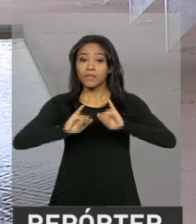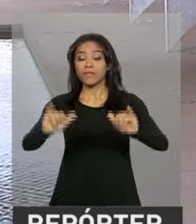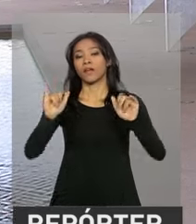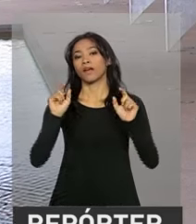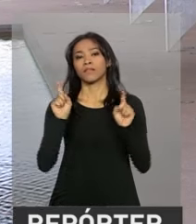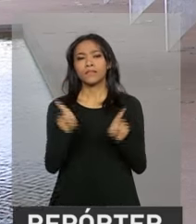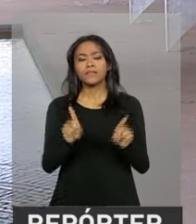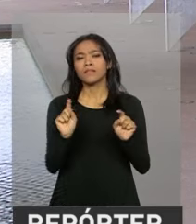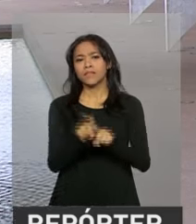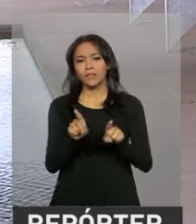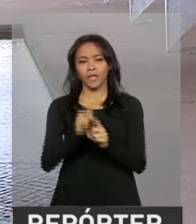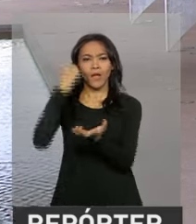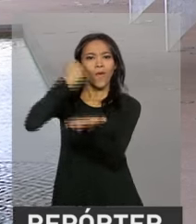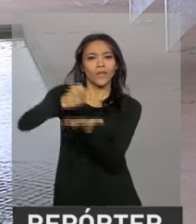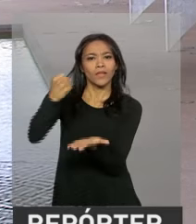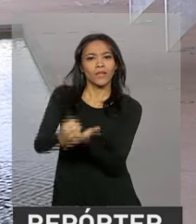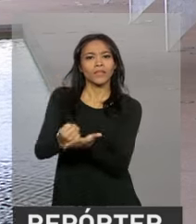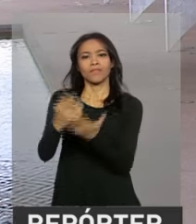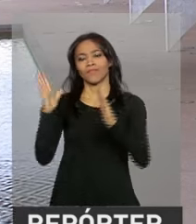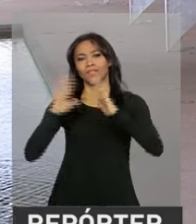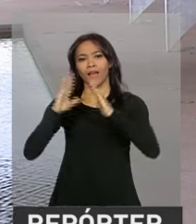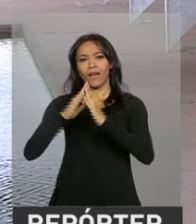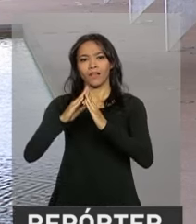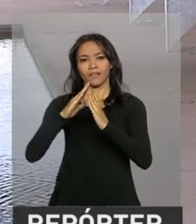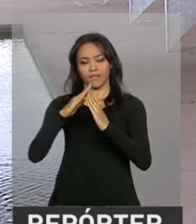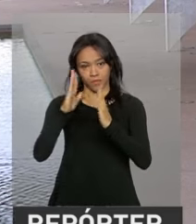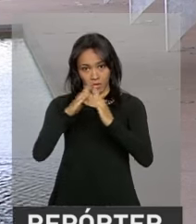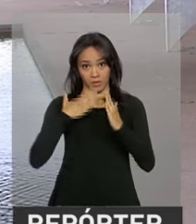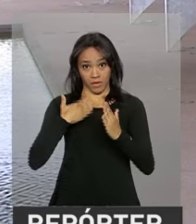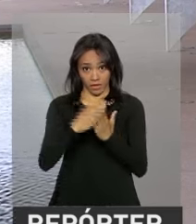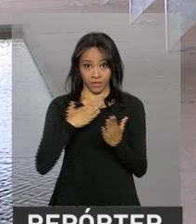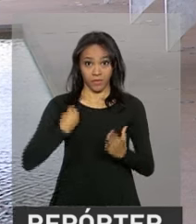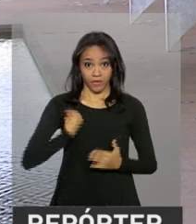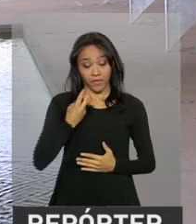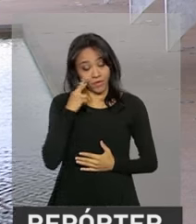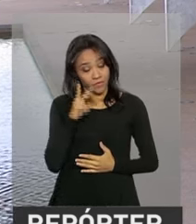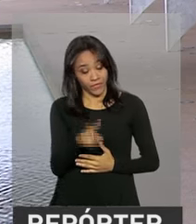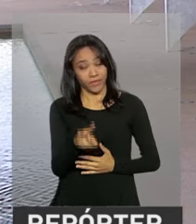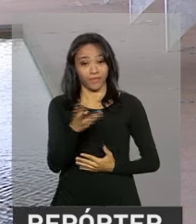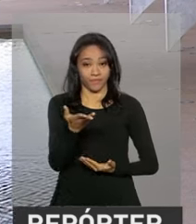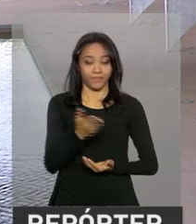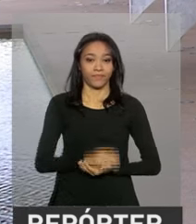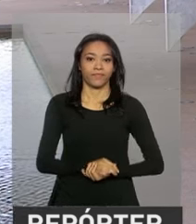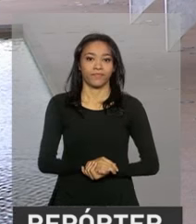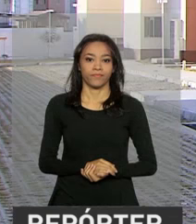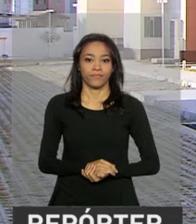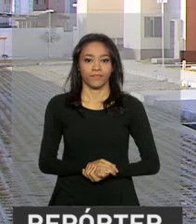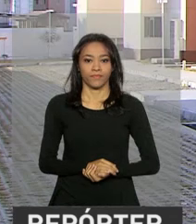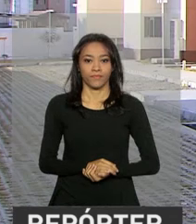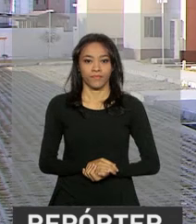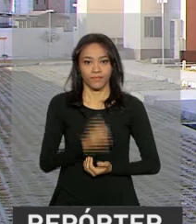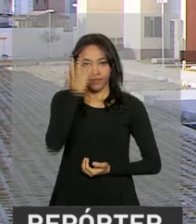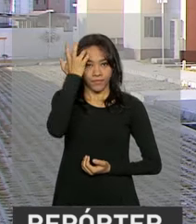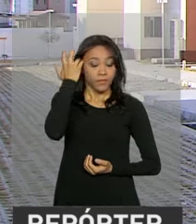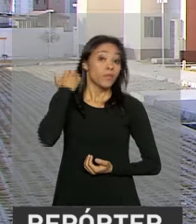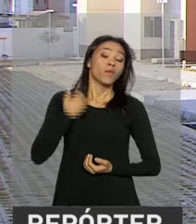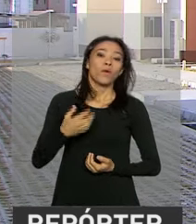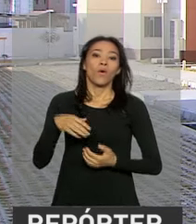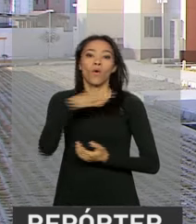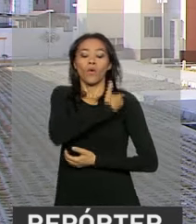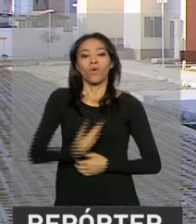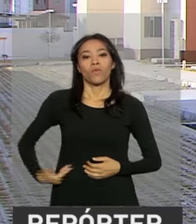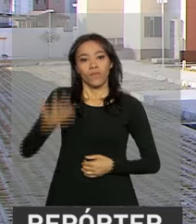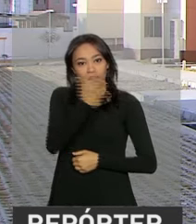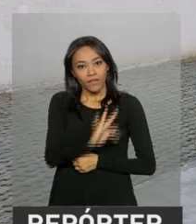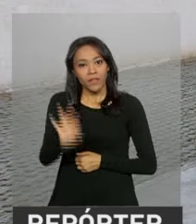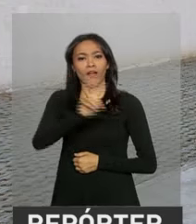e a contratação de moradias do programa Minha Casa Minha Vida. Vamos ver na reportagem. O governo federal vai